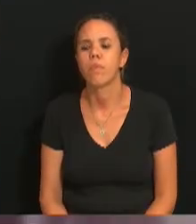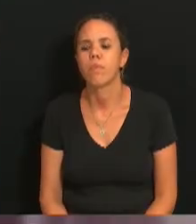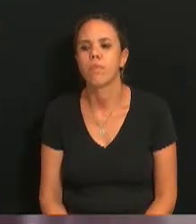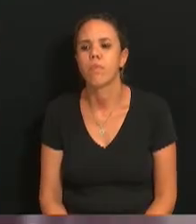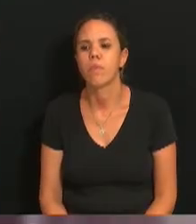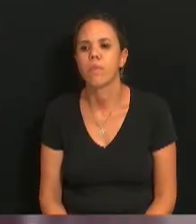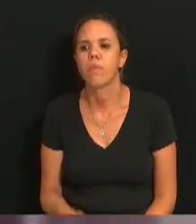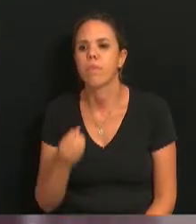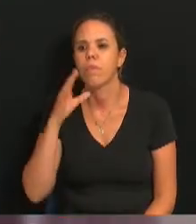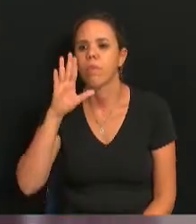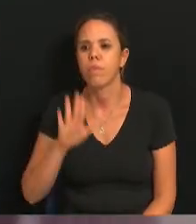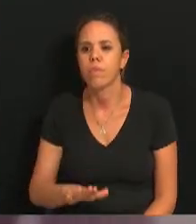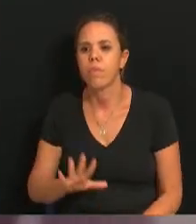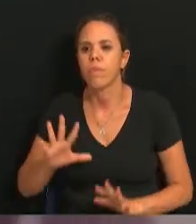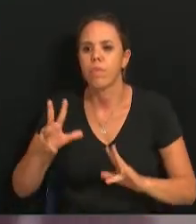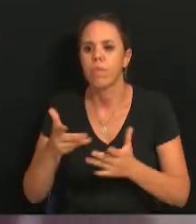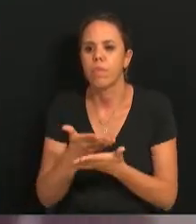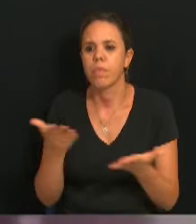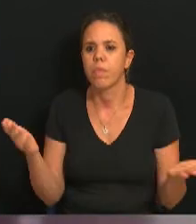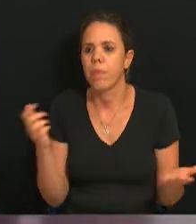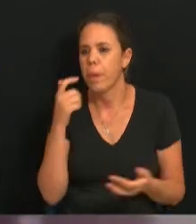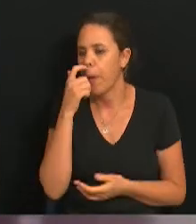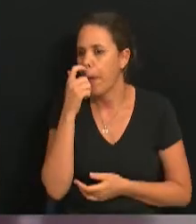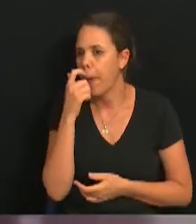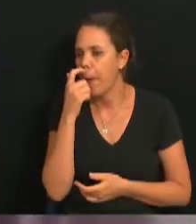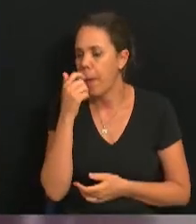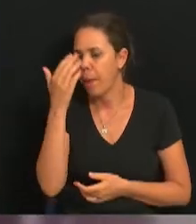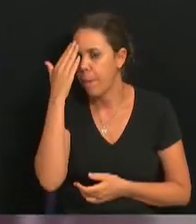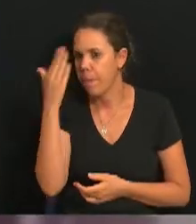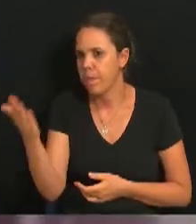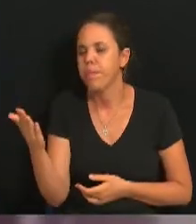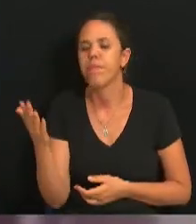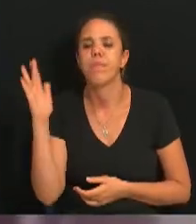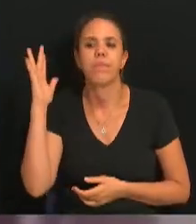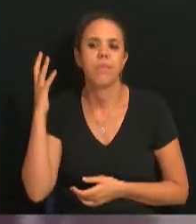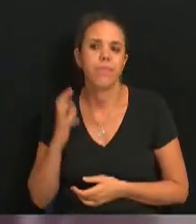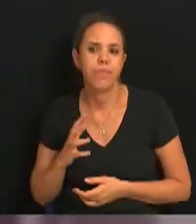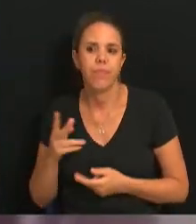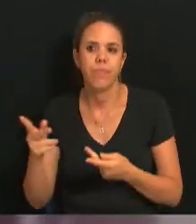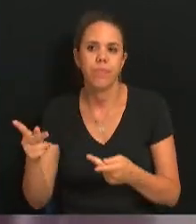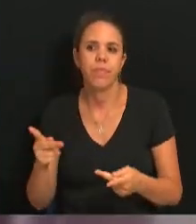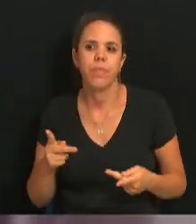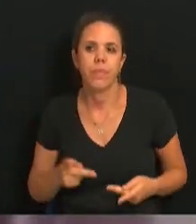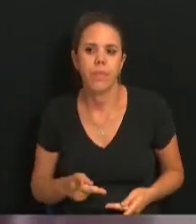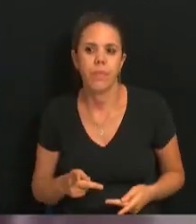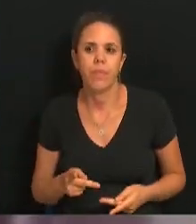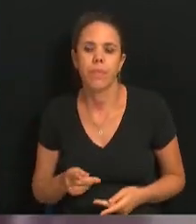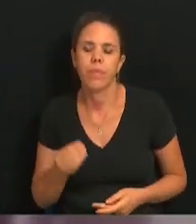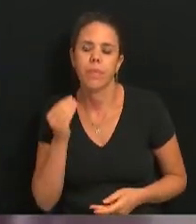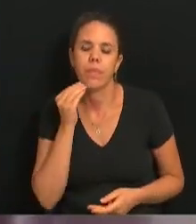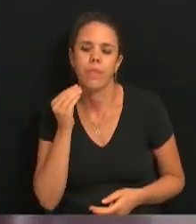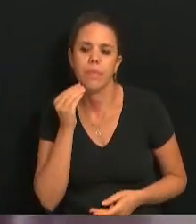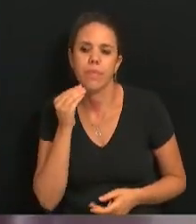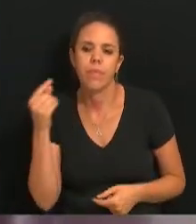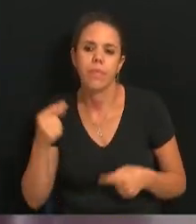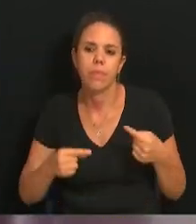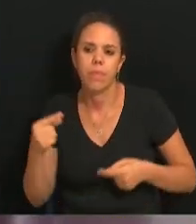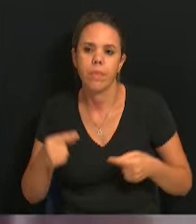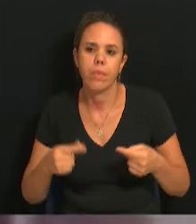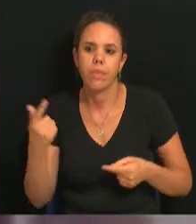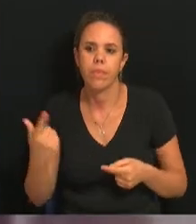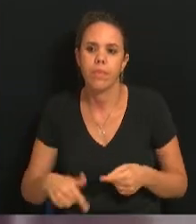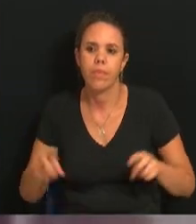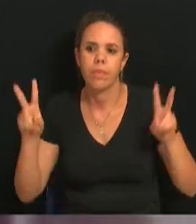Boa tarde a todas e todos. Obrigada, Guida, pelo convite, pela oportunidade da gente discutir mais uma vez sobre o